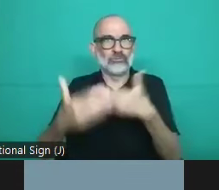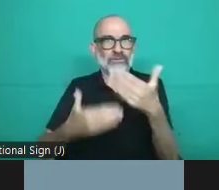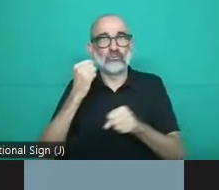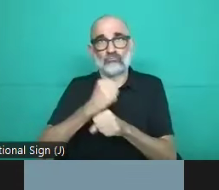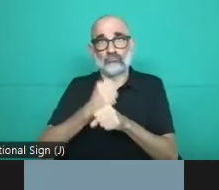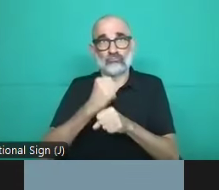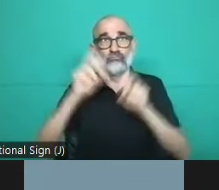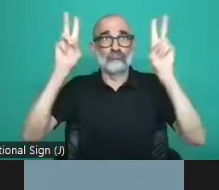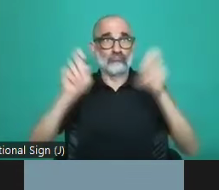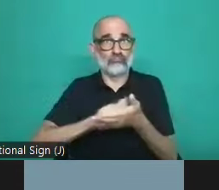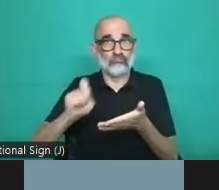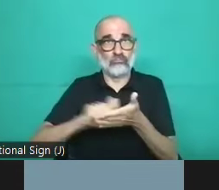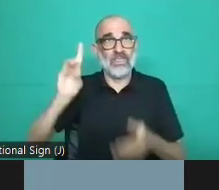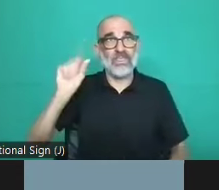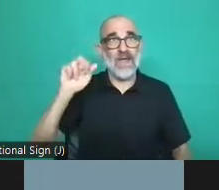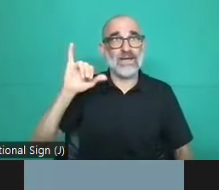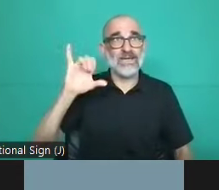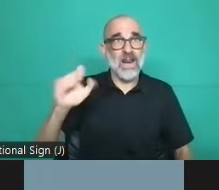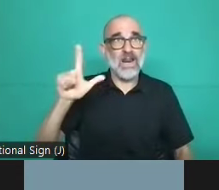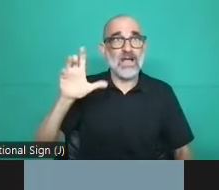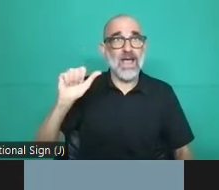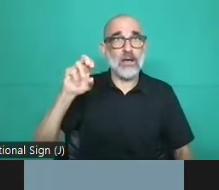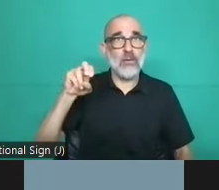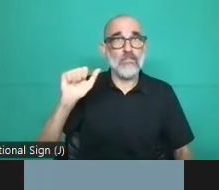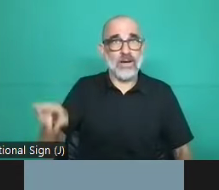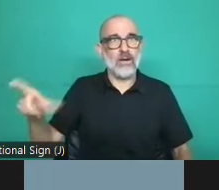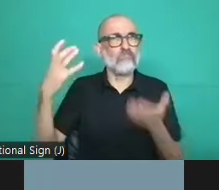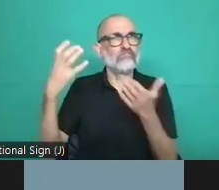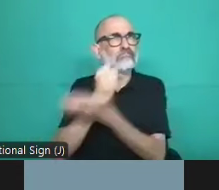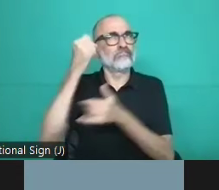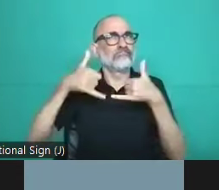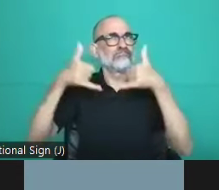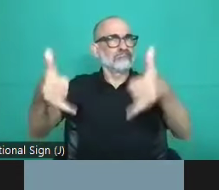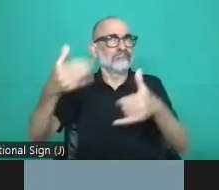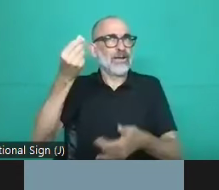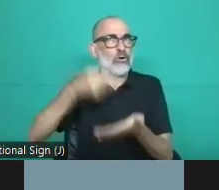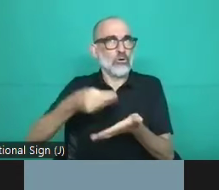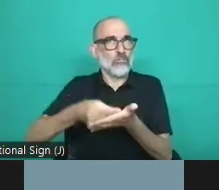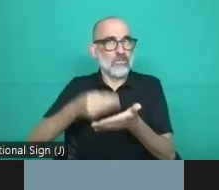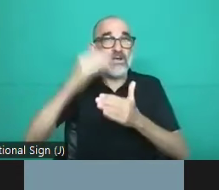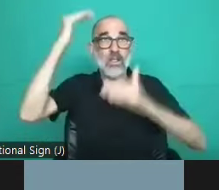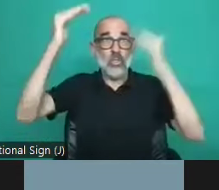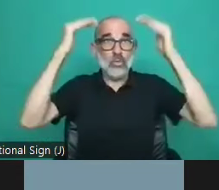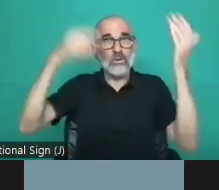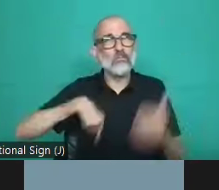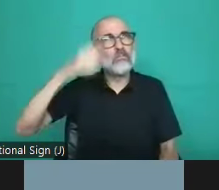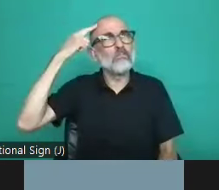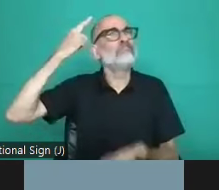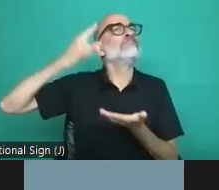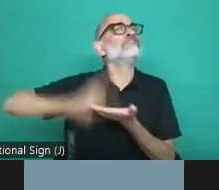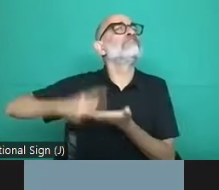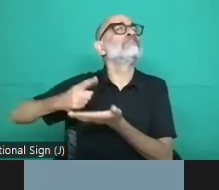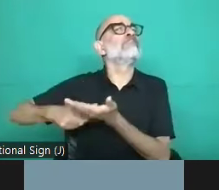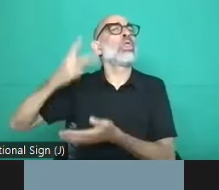decisões rápidas, intuitivas, emocionais. Por isso ele ganhou o Nobel de Economia, porque leva a que